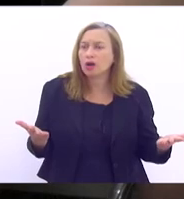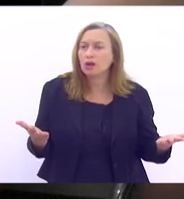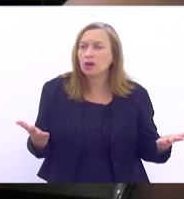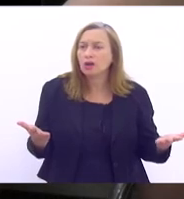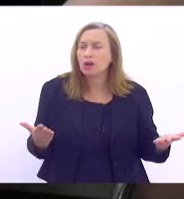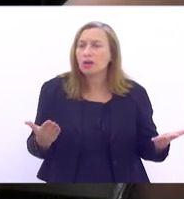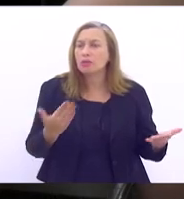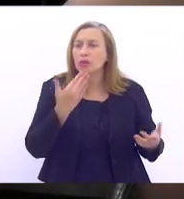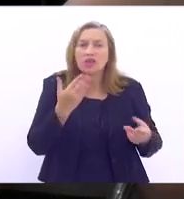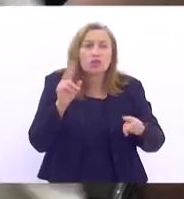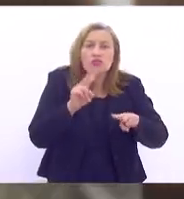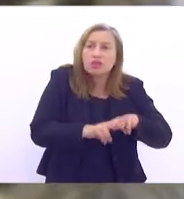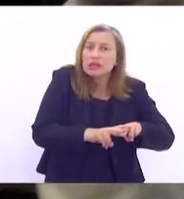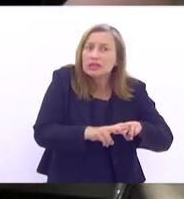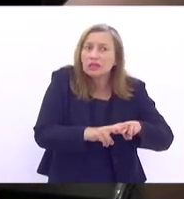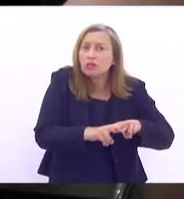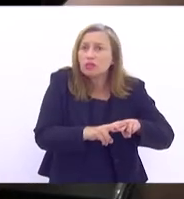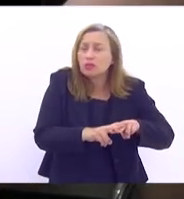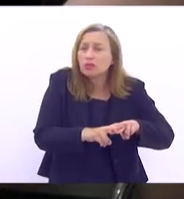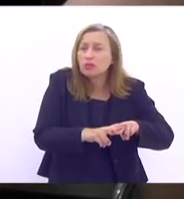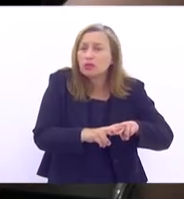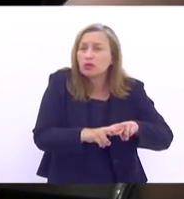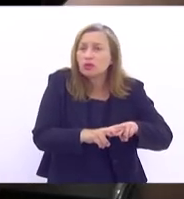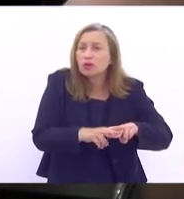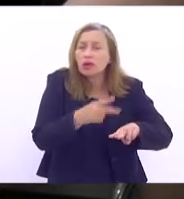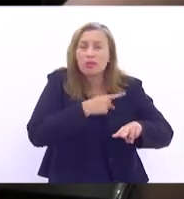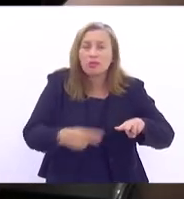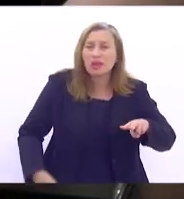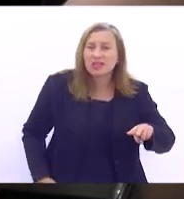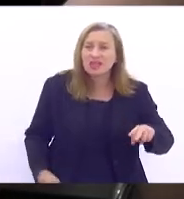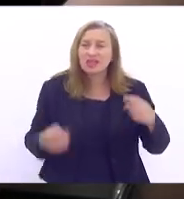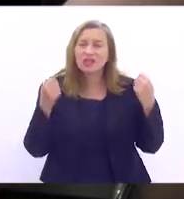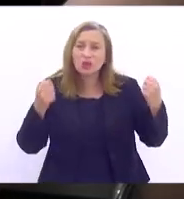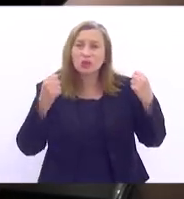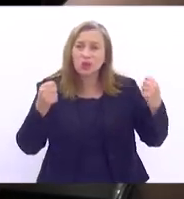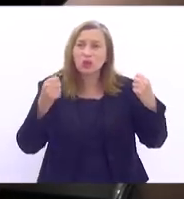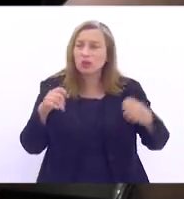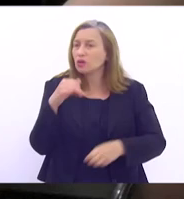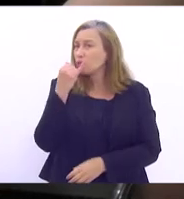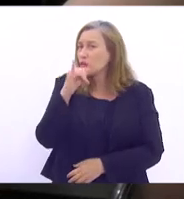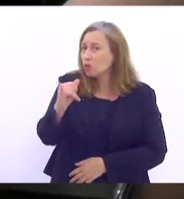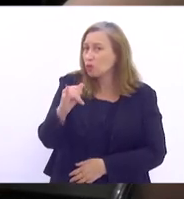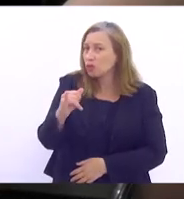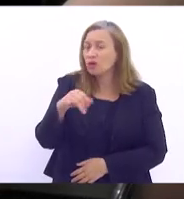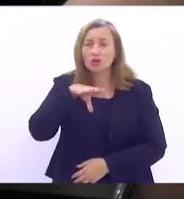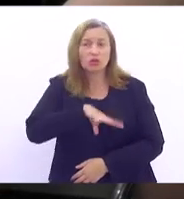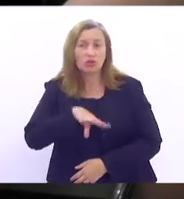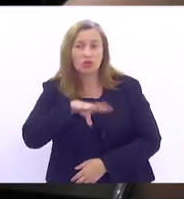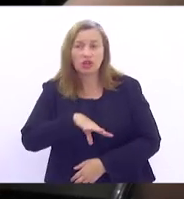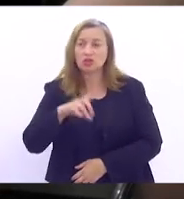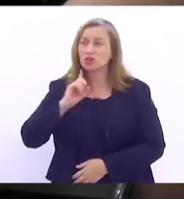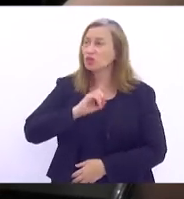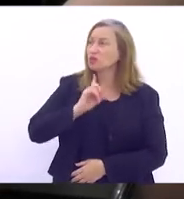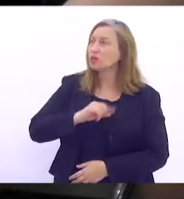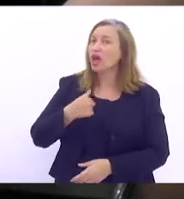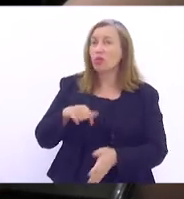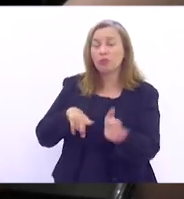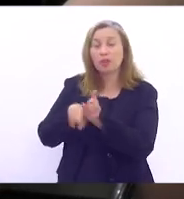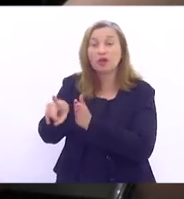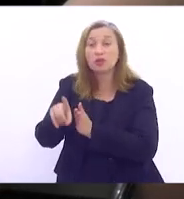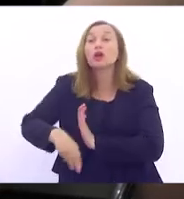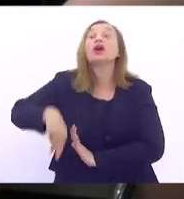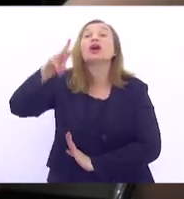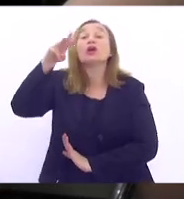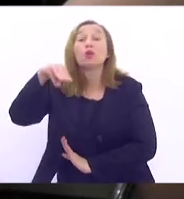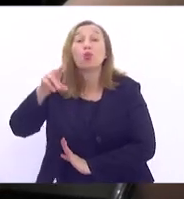mandado de prisão para o presidente da torcida do Fluminense, torcida do Vasco e do Flamengo. Aí eu pergunto, o que